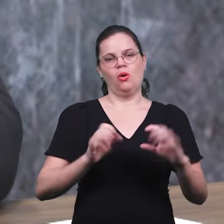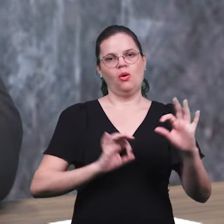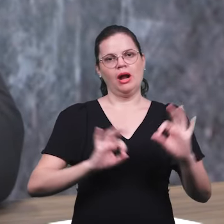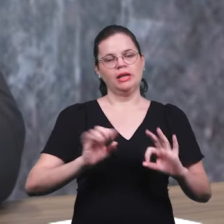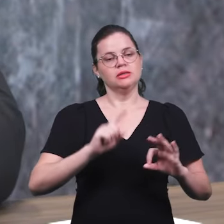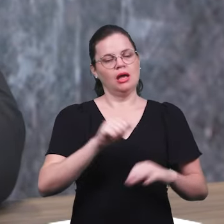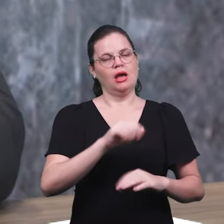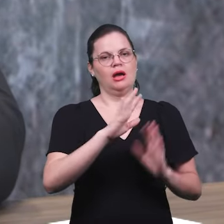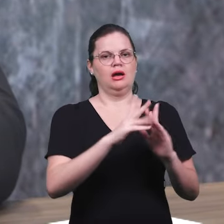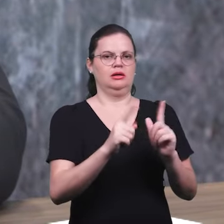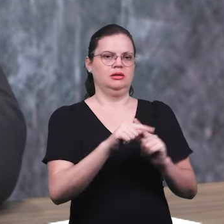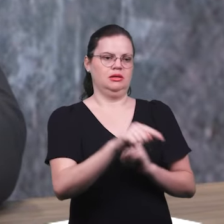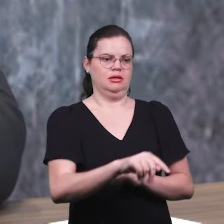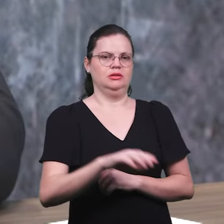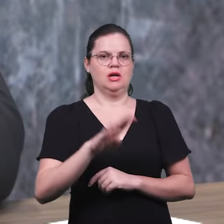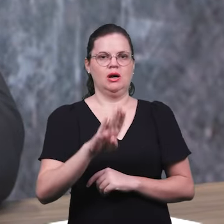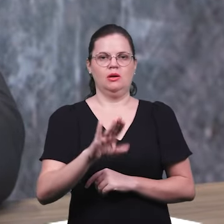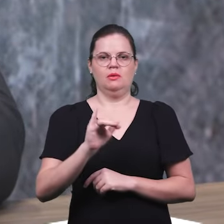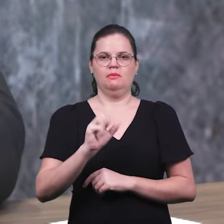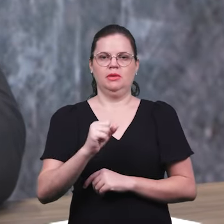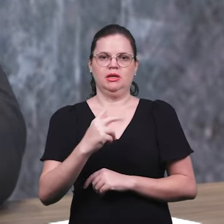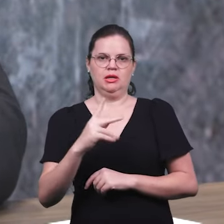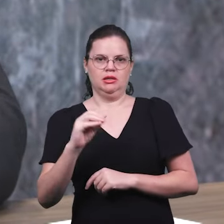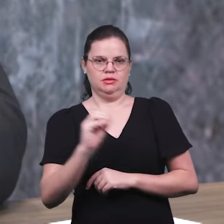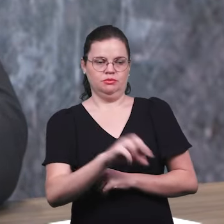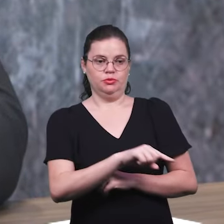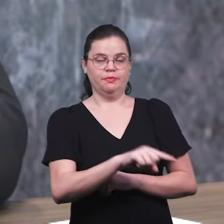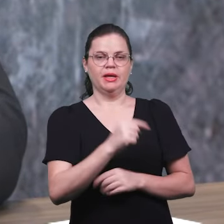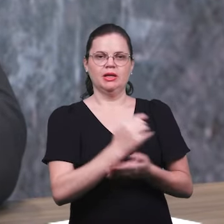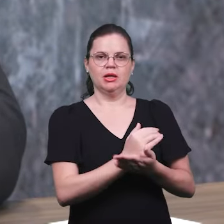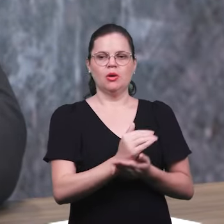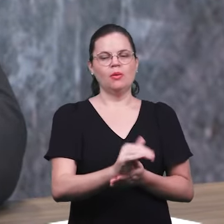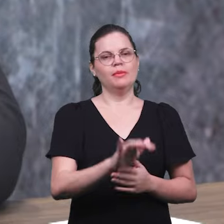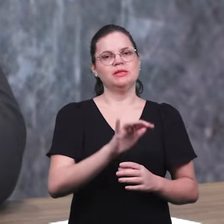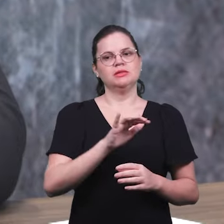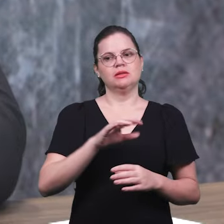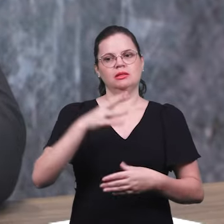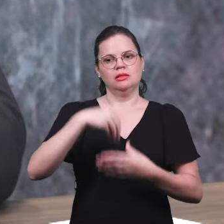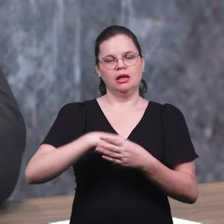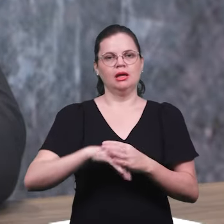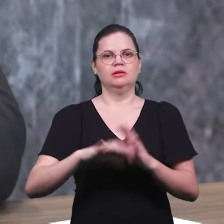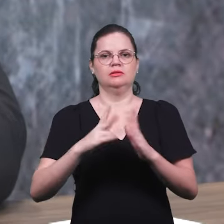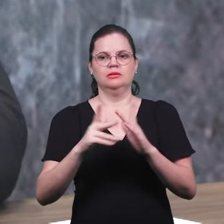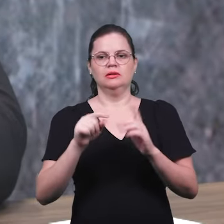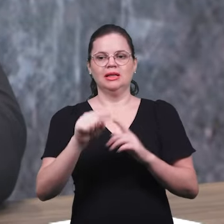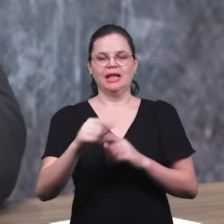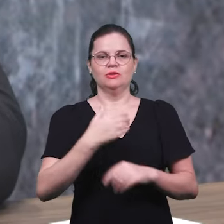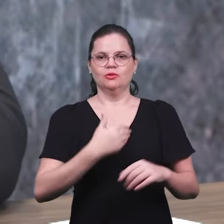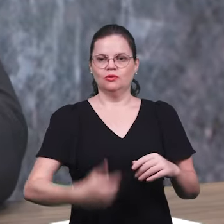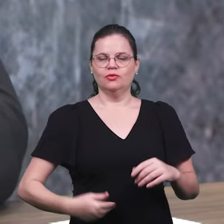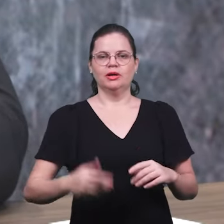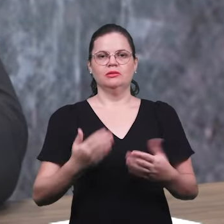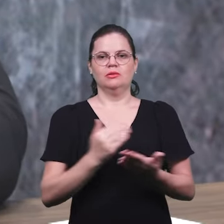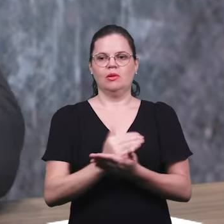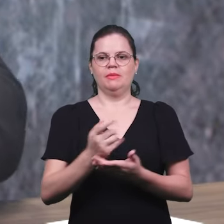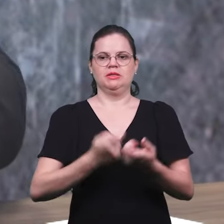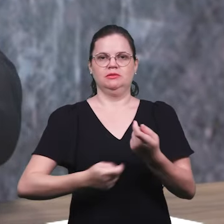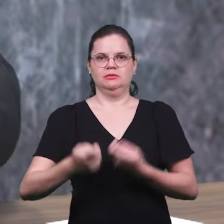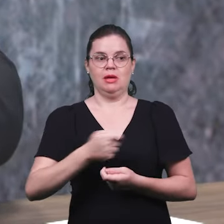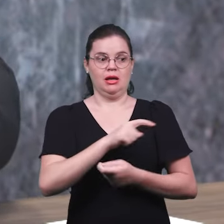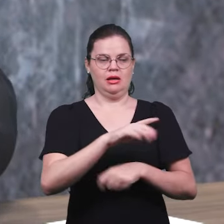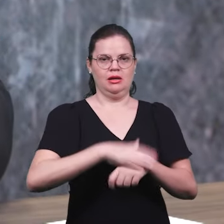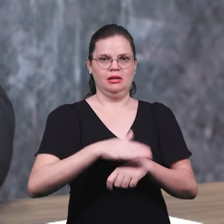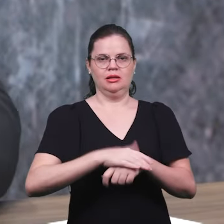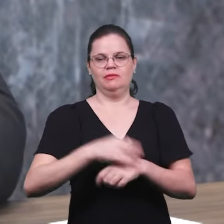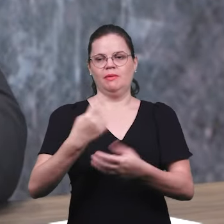começa a se envolver em questões da igreja, tanto é que ele vai patrocinar o Concílio de Nicéia, né, que vai